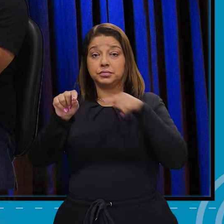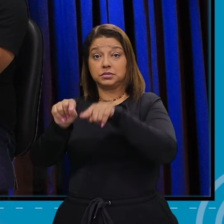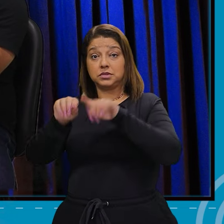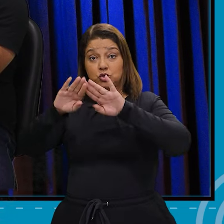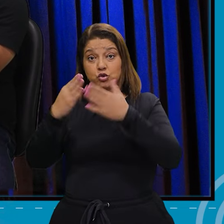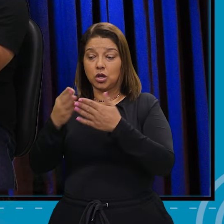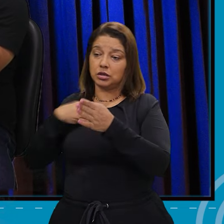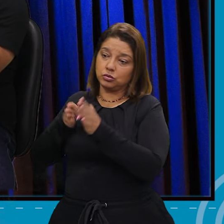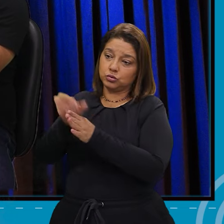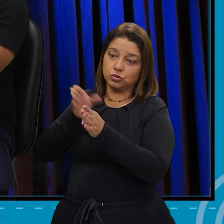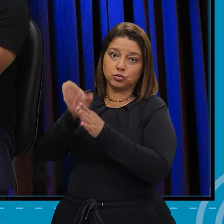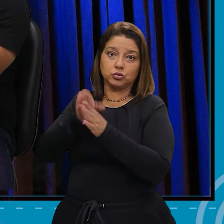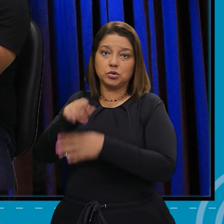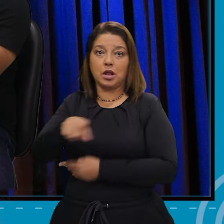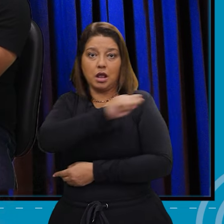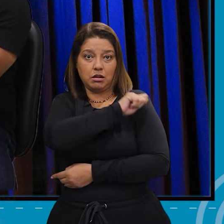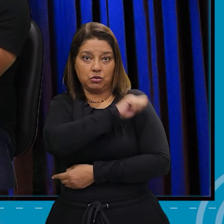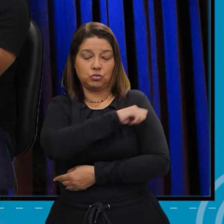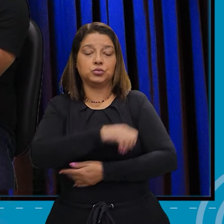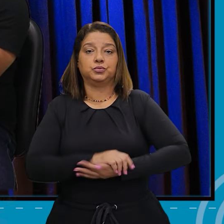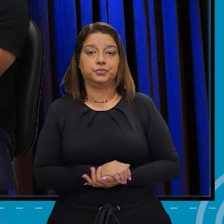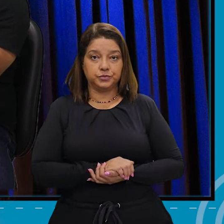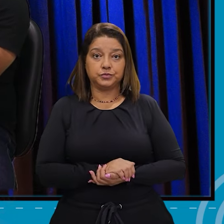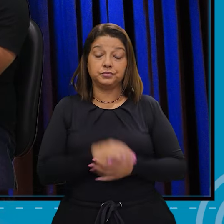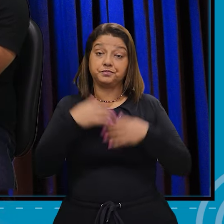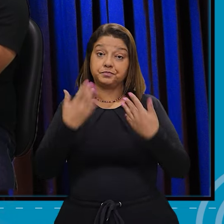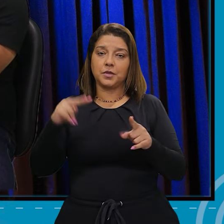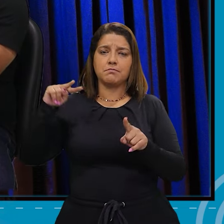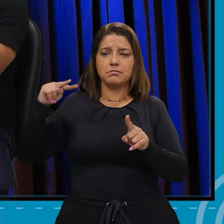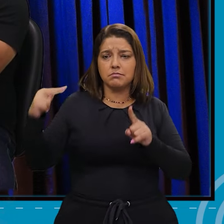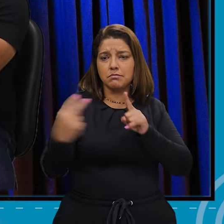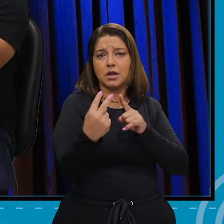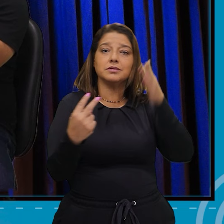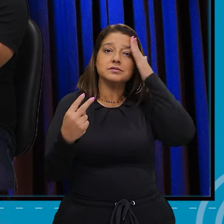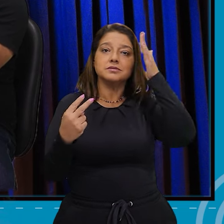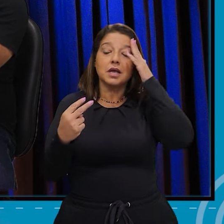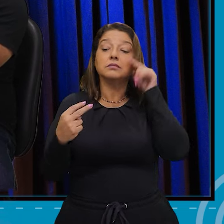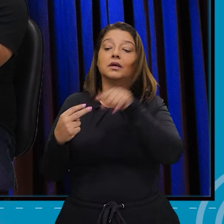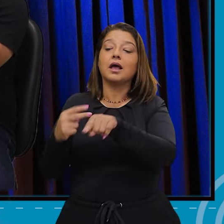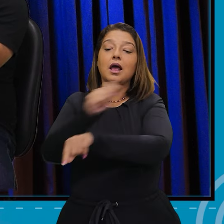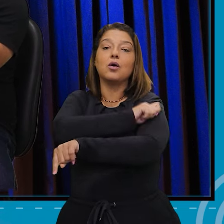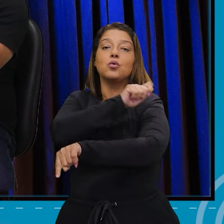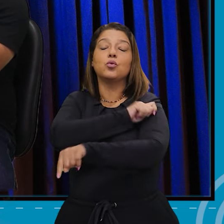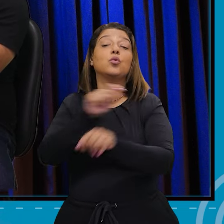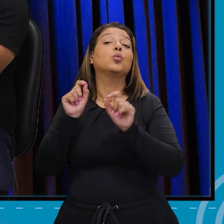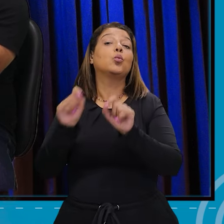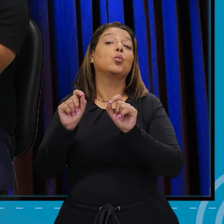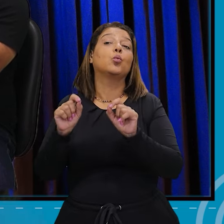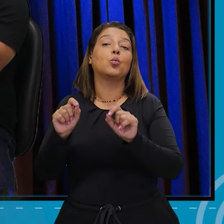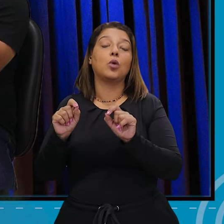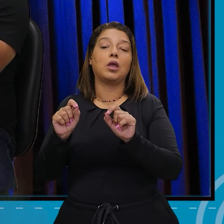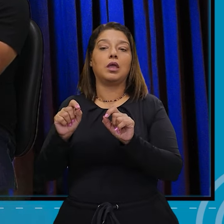da escola poderá auxiliar o aluno. E que essa perspectiva traga para o